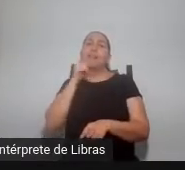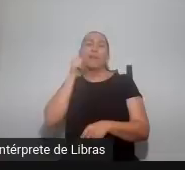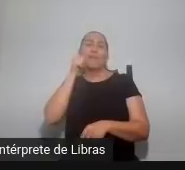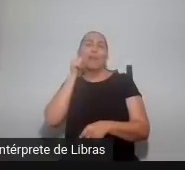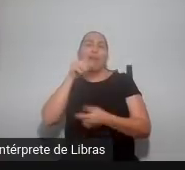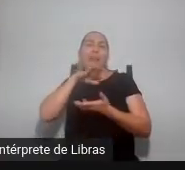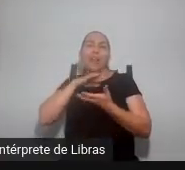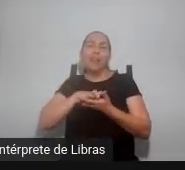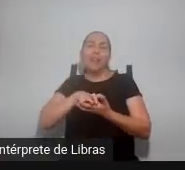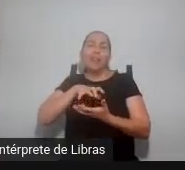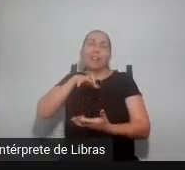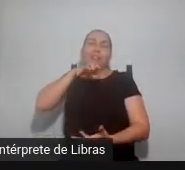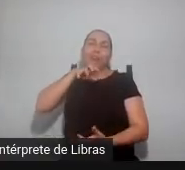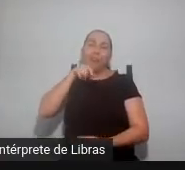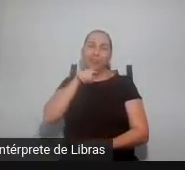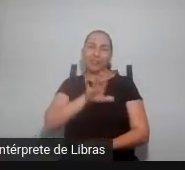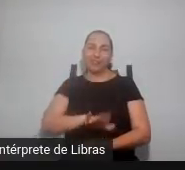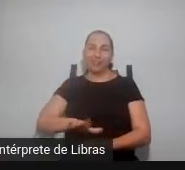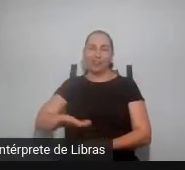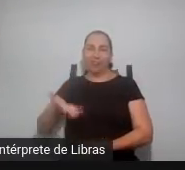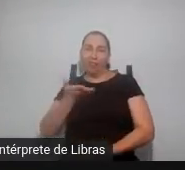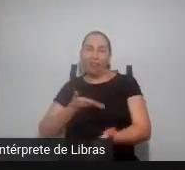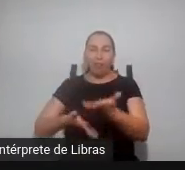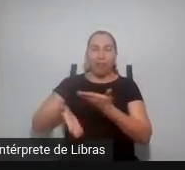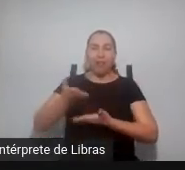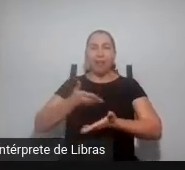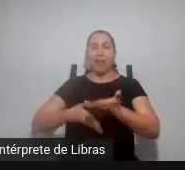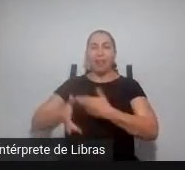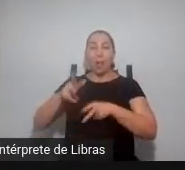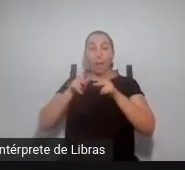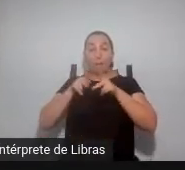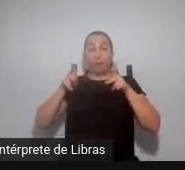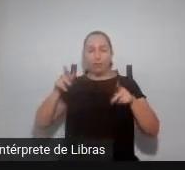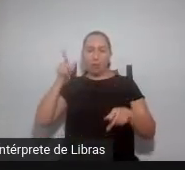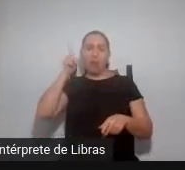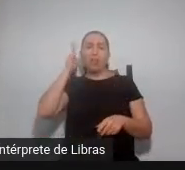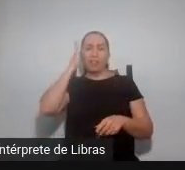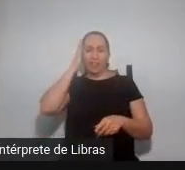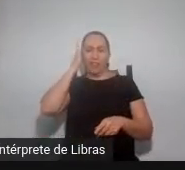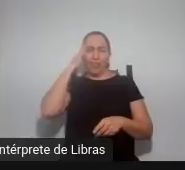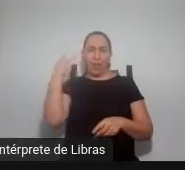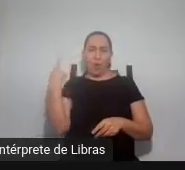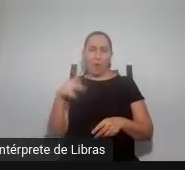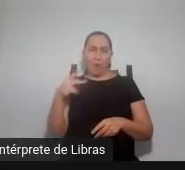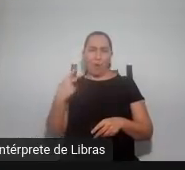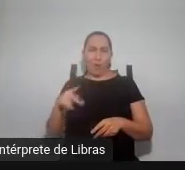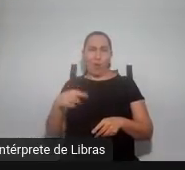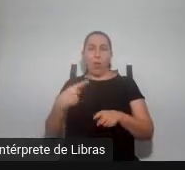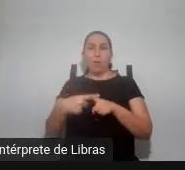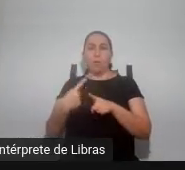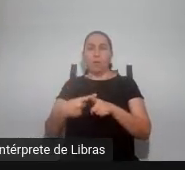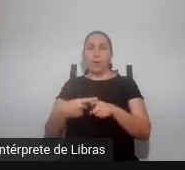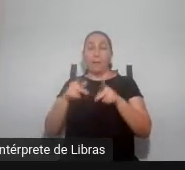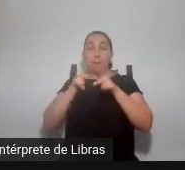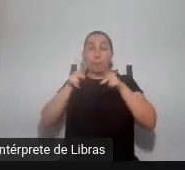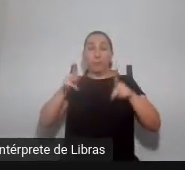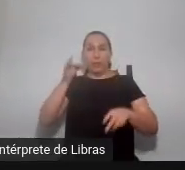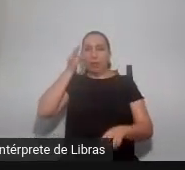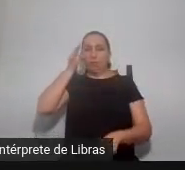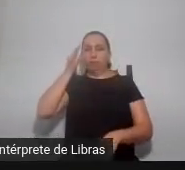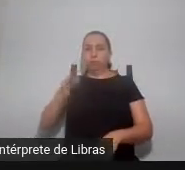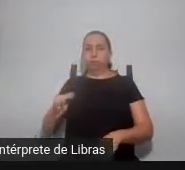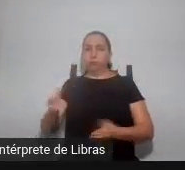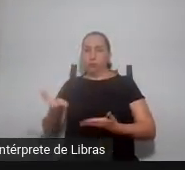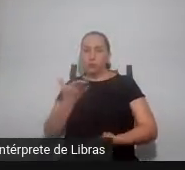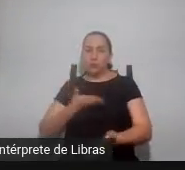tem. E essa professora só deu conta de entender isso porque ela teve essa escuta atenta e fez a conexão